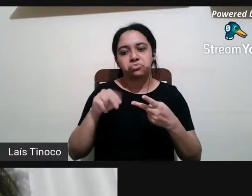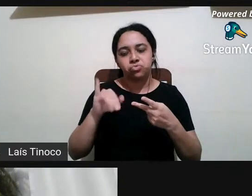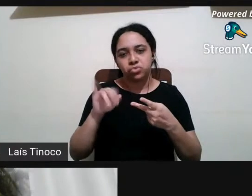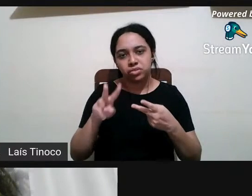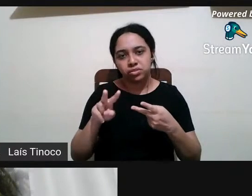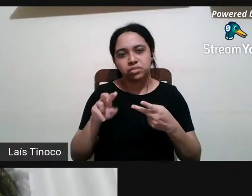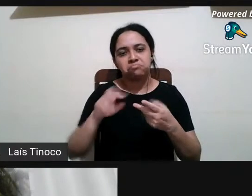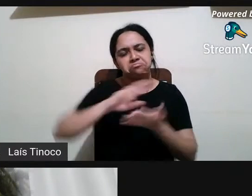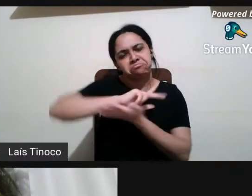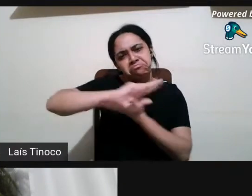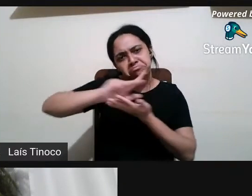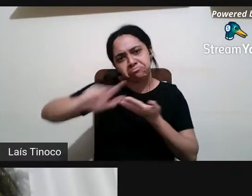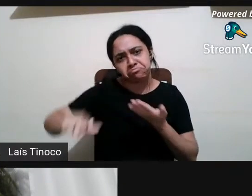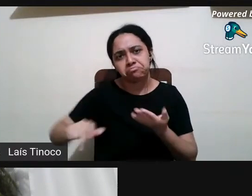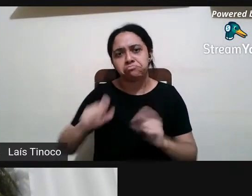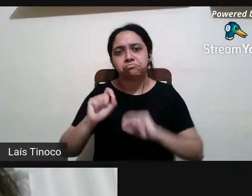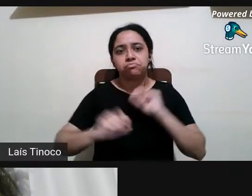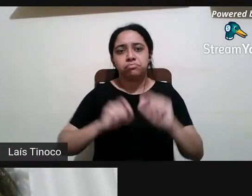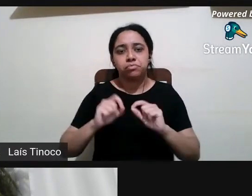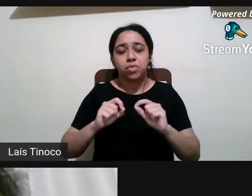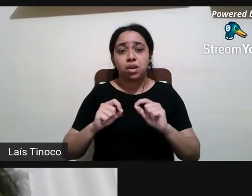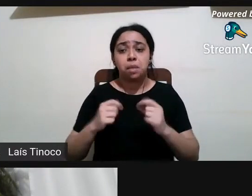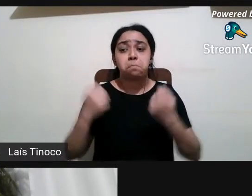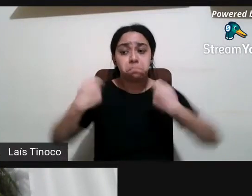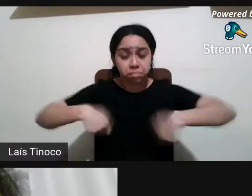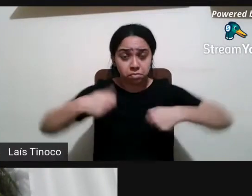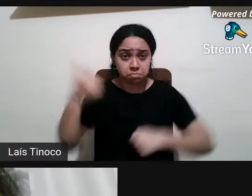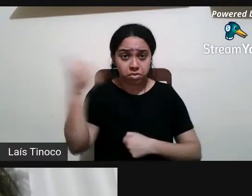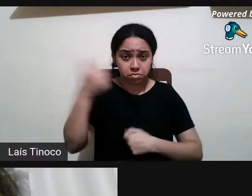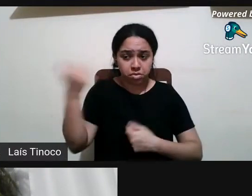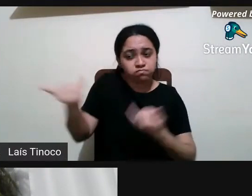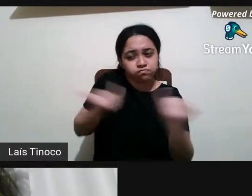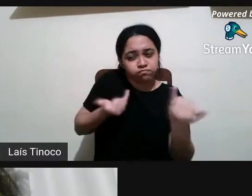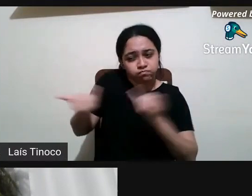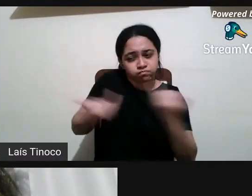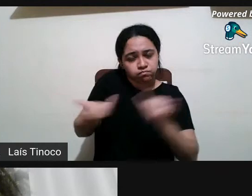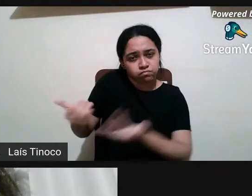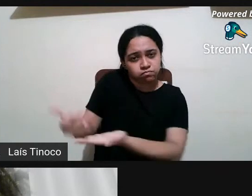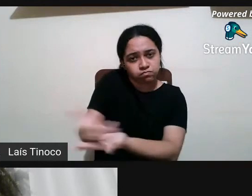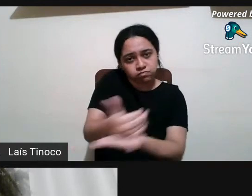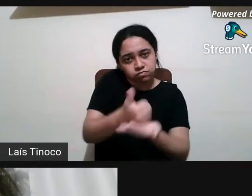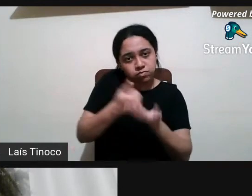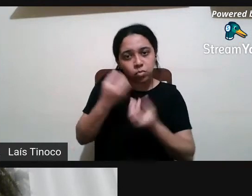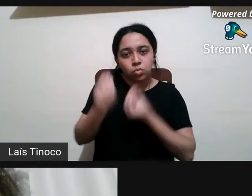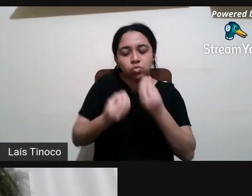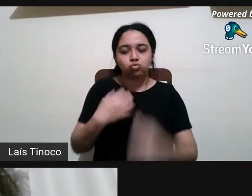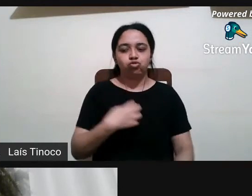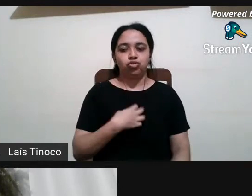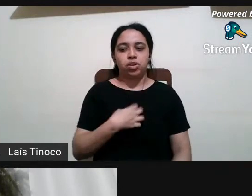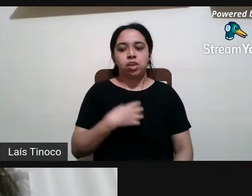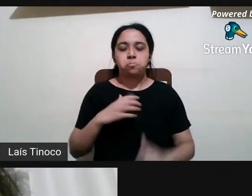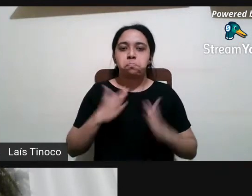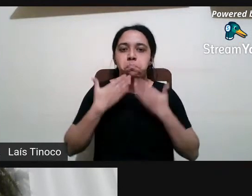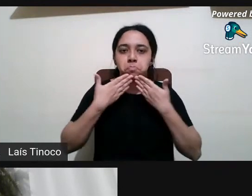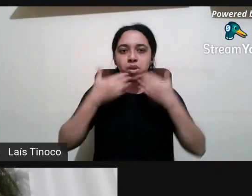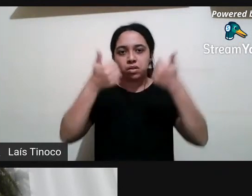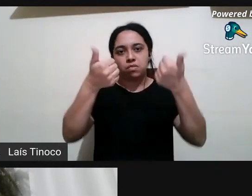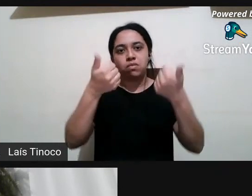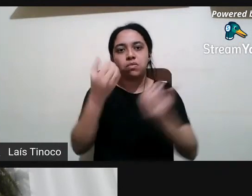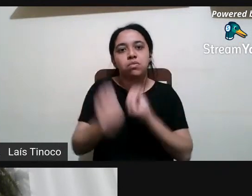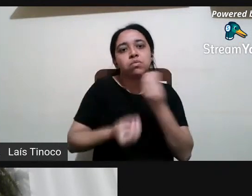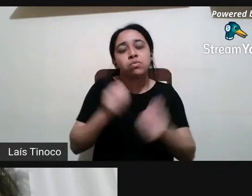banco de dados, uma matriz de dados, e a partir dela você consegue identificar qual a melhor forma de você aplicar um método